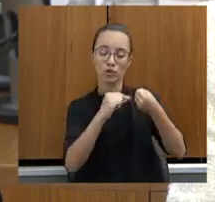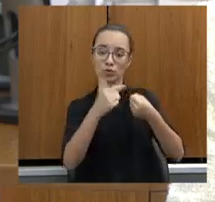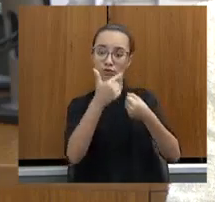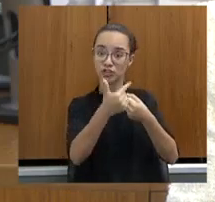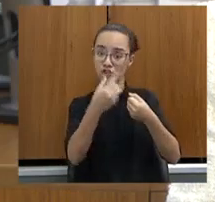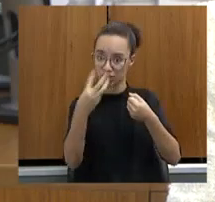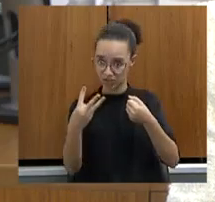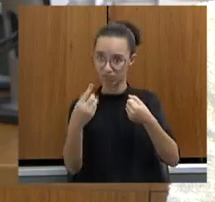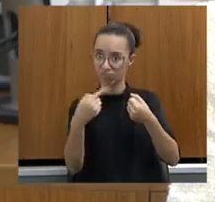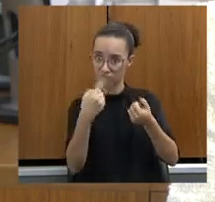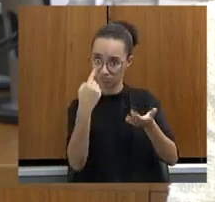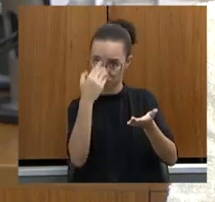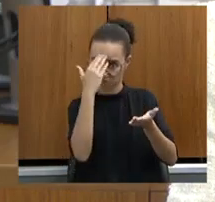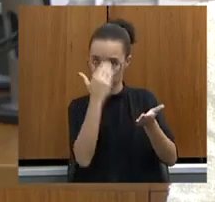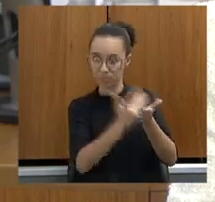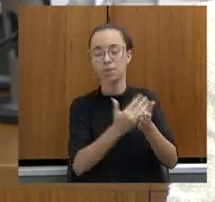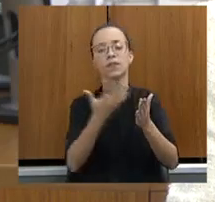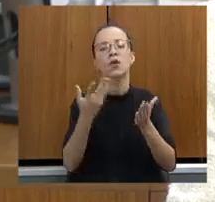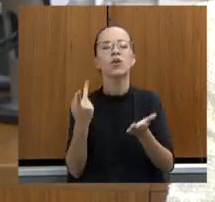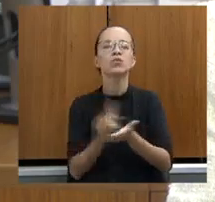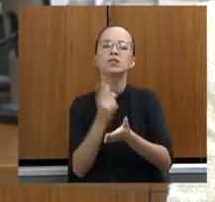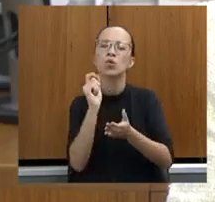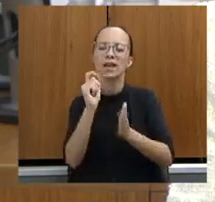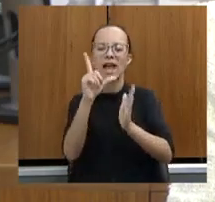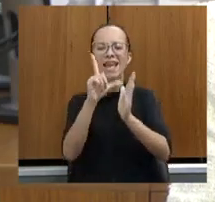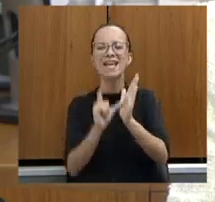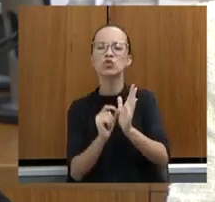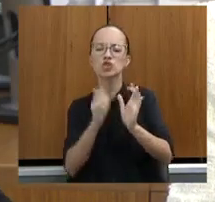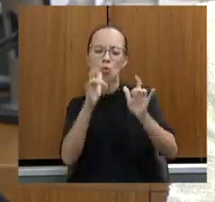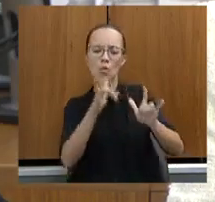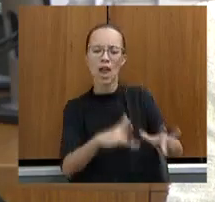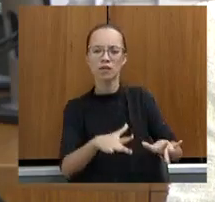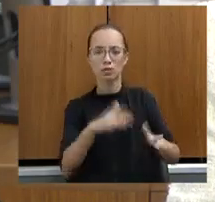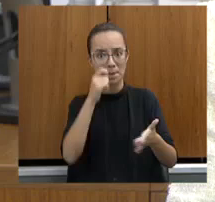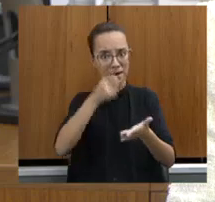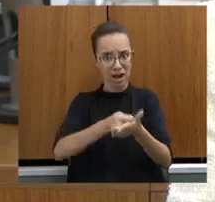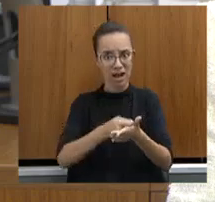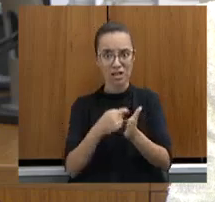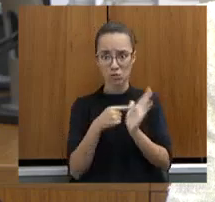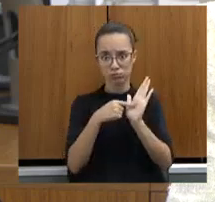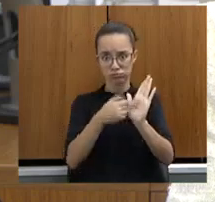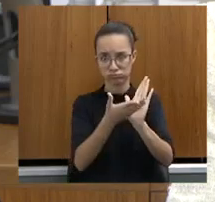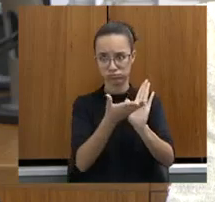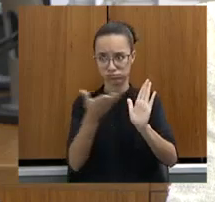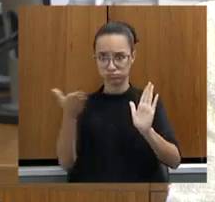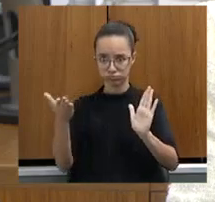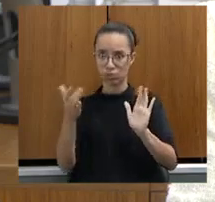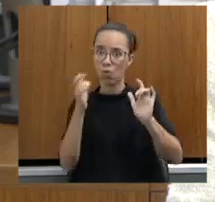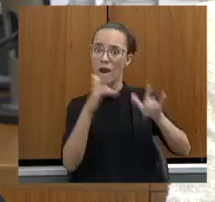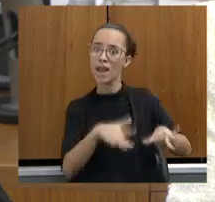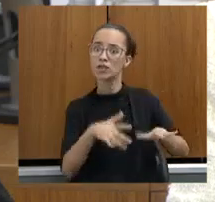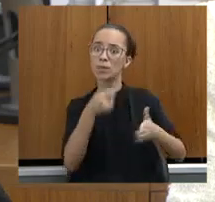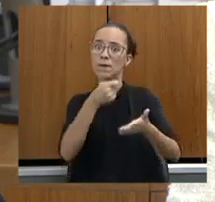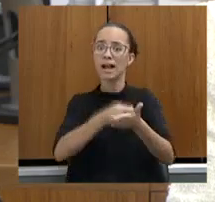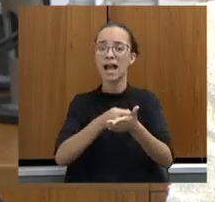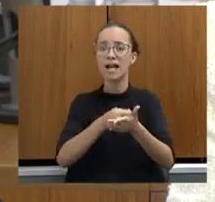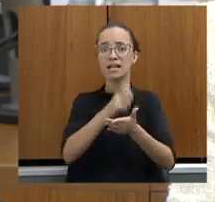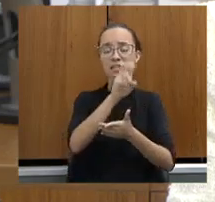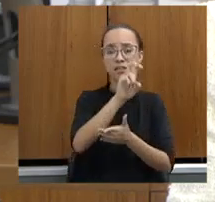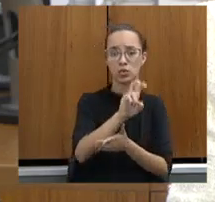então houve a redução apagar conforme eu coloquei no slide aqui em que o resto apagar caiu de